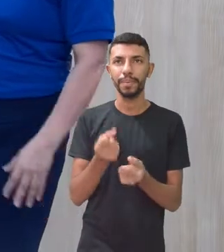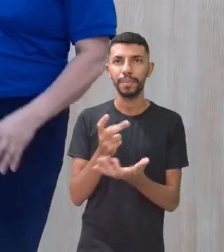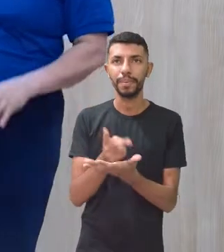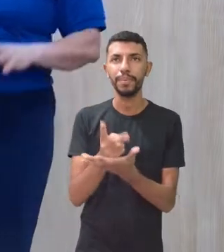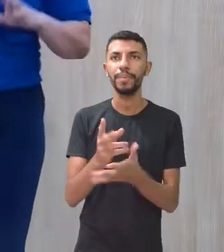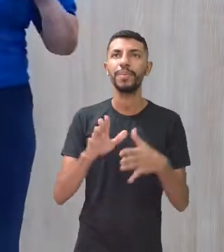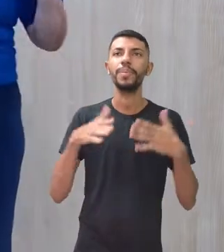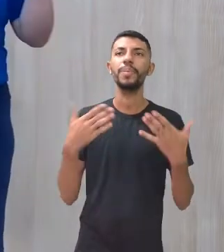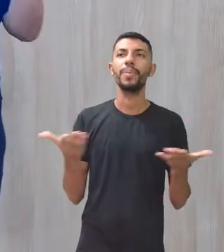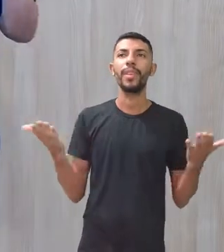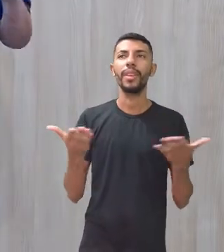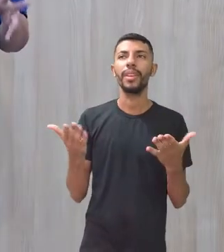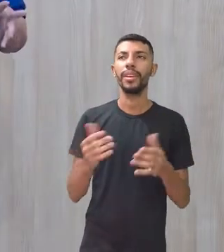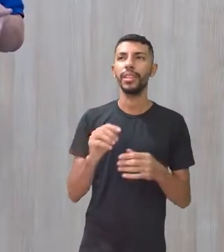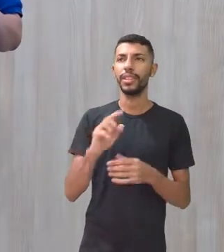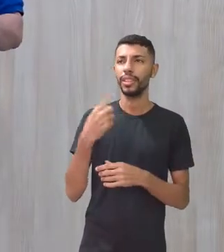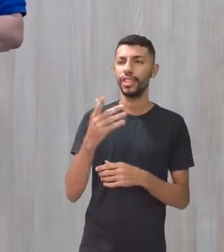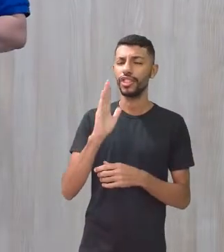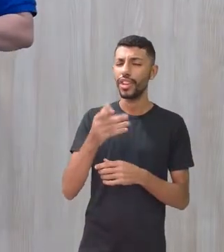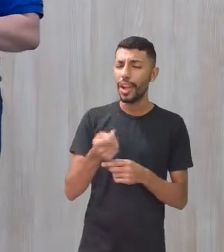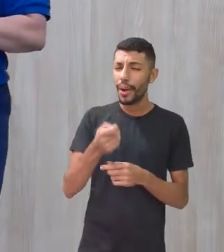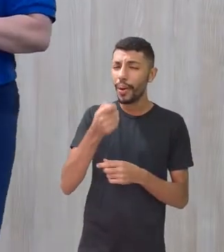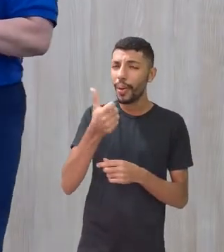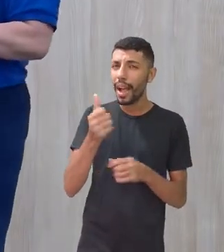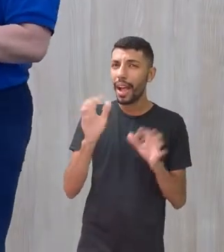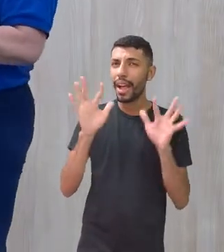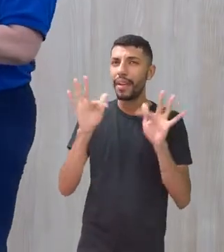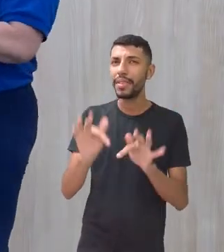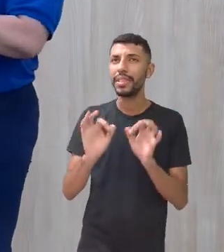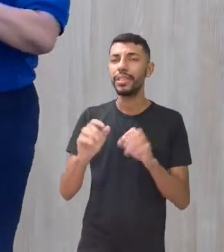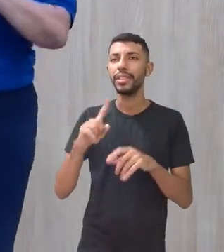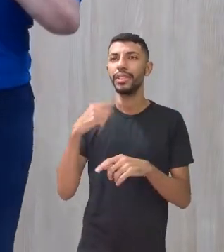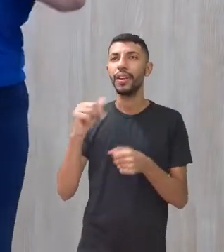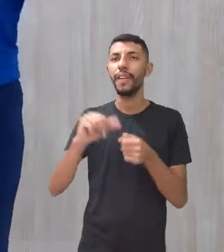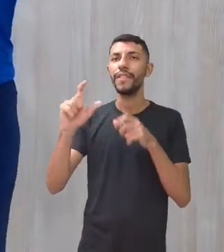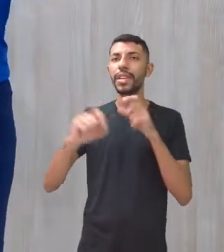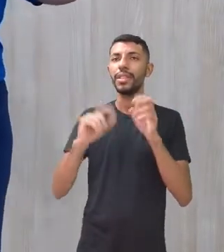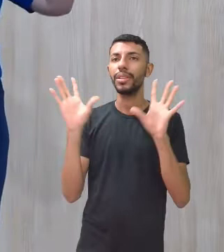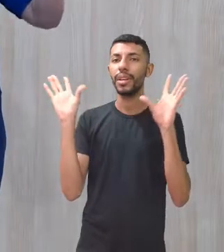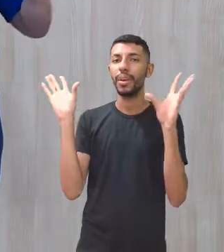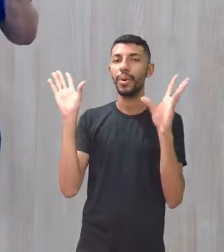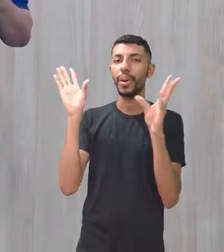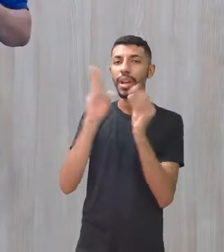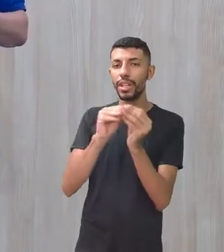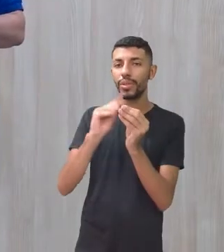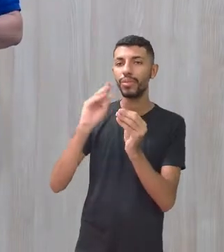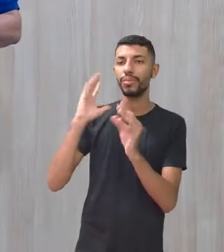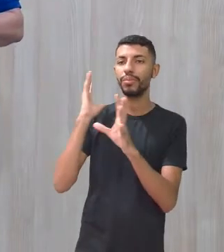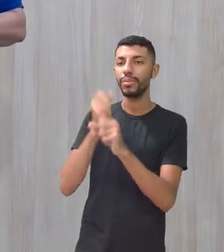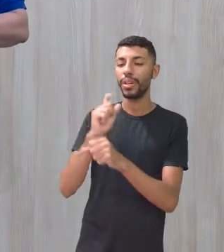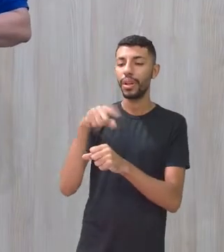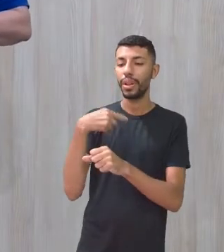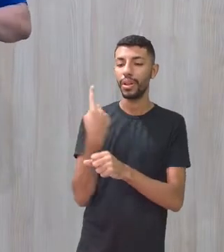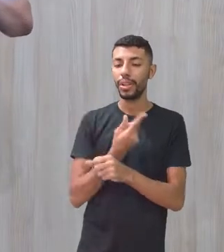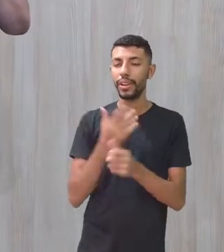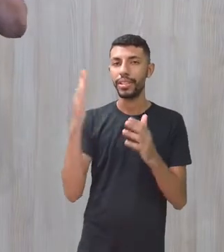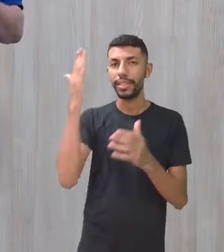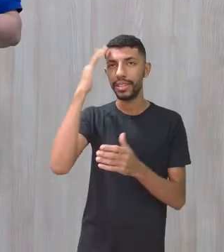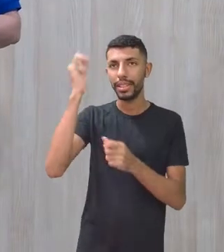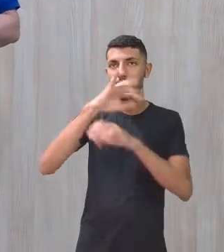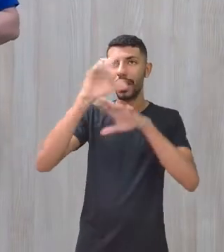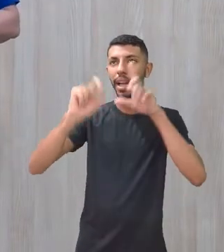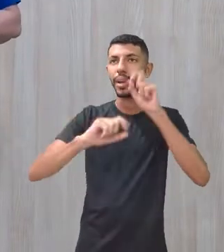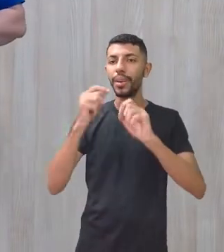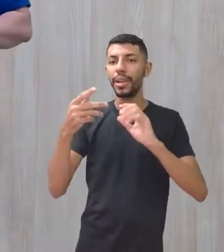coisa. E aí agora, a gente já está quase no fim da aula, a gente vai fazer aqui só um resumão, assim, para a gente entender, né? O que é